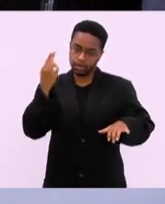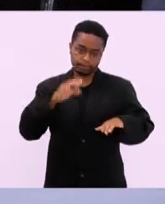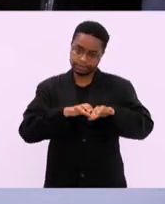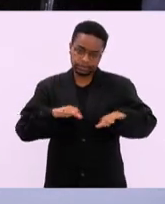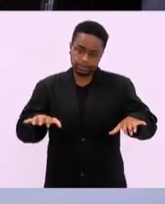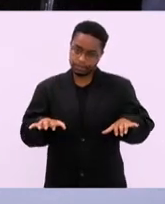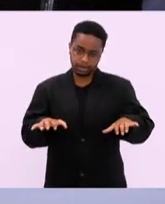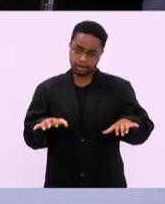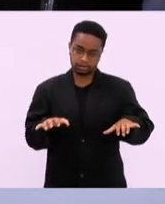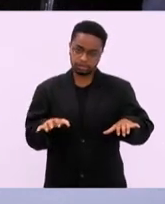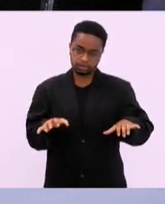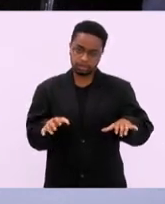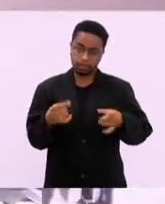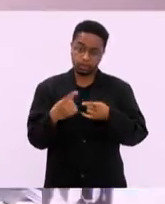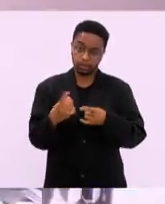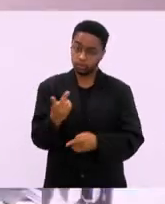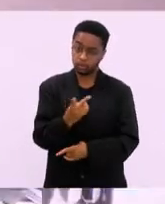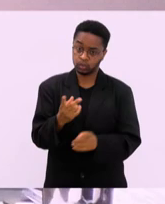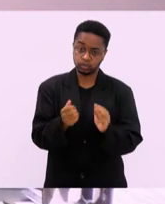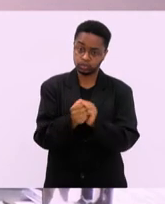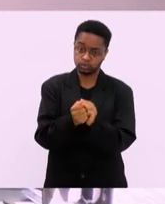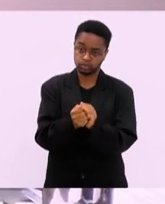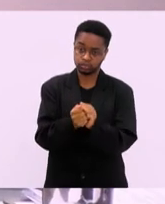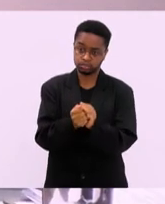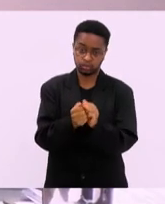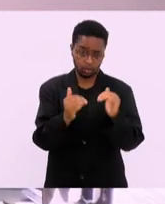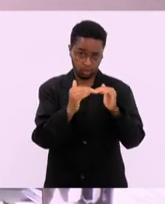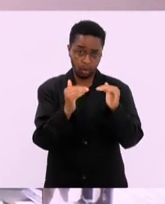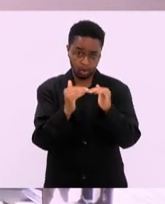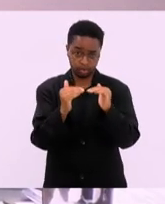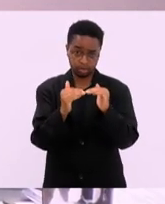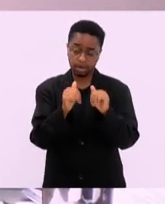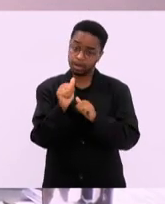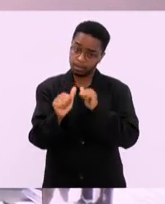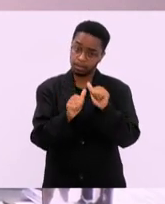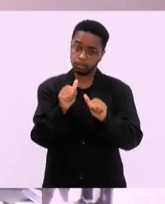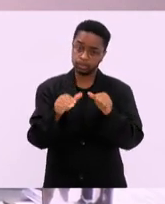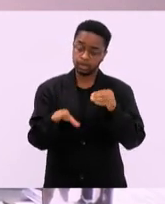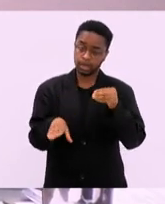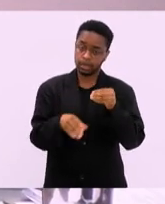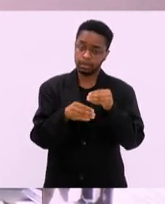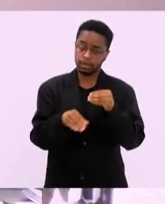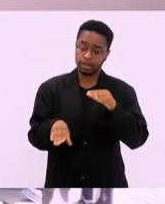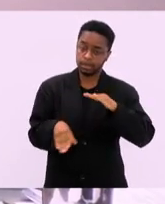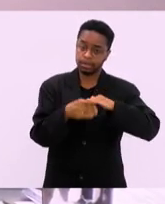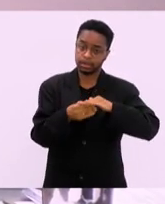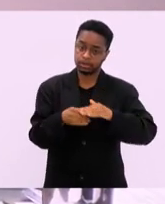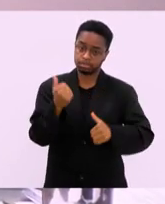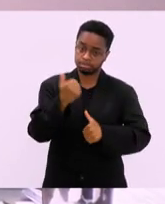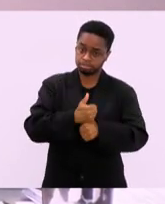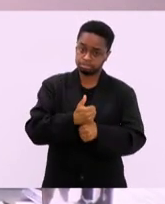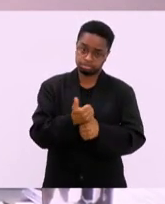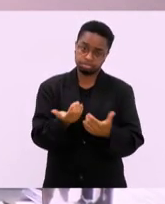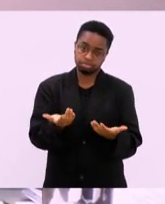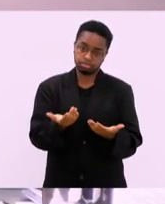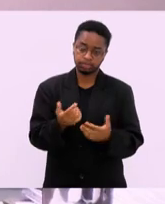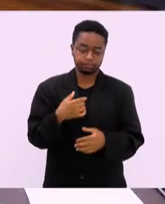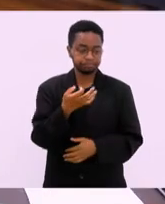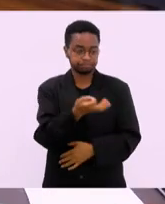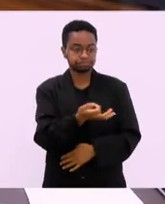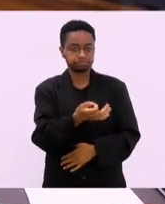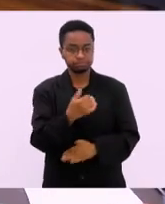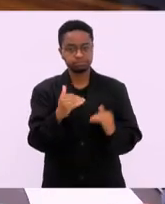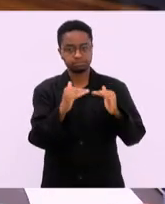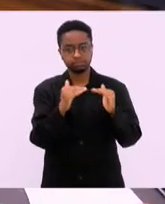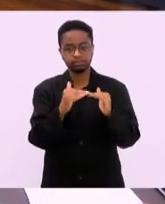as duas coisas. As coisas estão... Concorda, Flávio? Perfeito. Então, a gente altera, faz uma subemenda. Perfeito. Então, vou, da mesma forma que procedemos